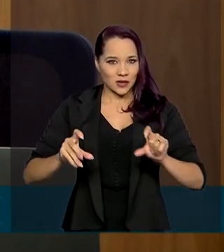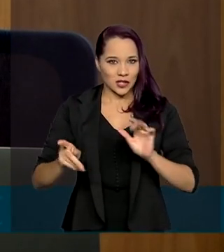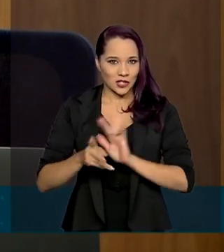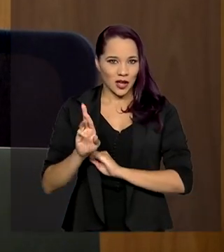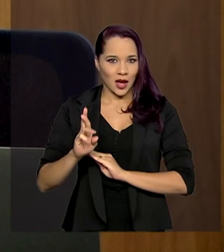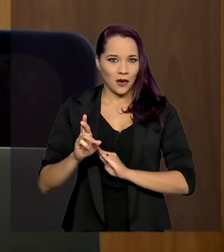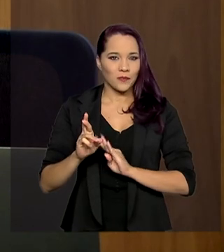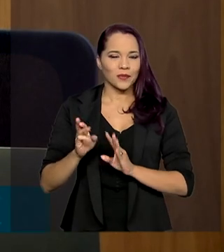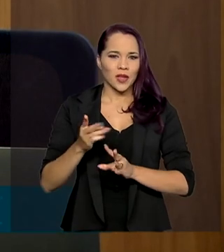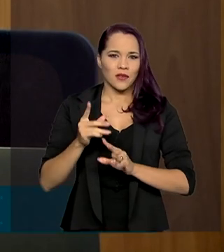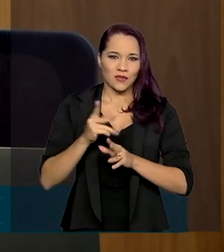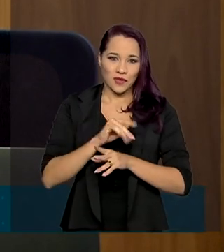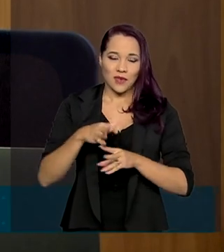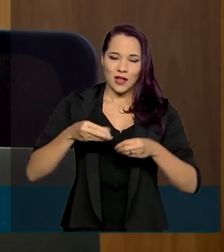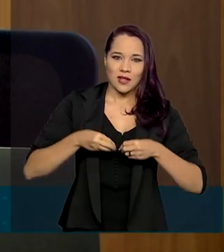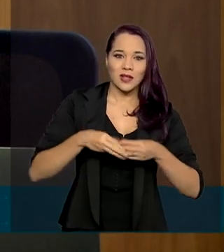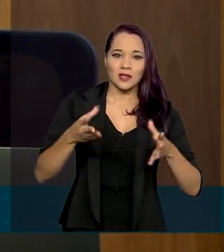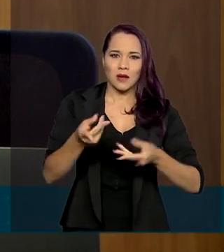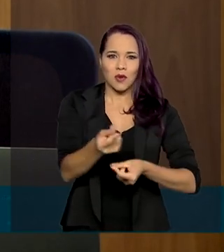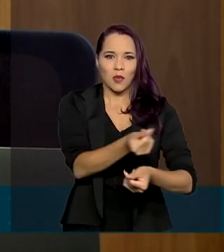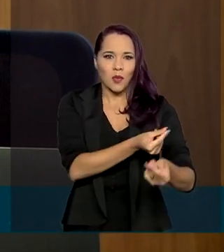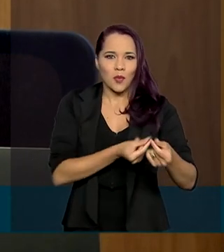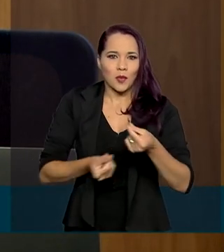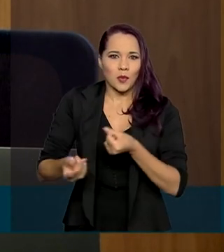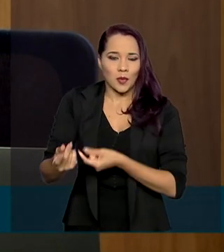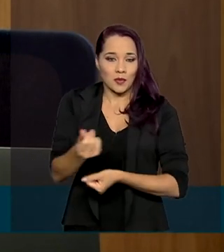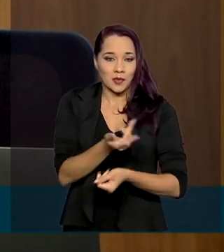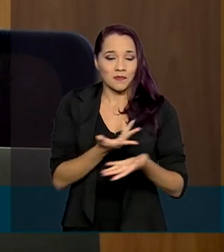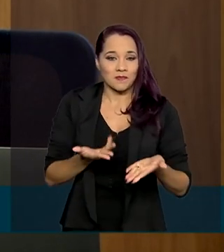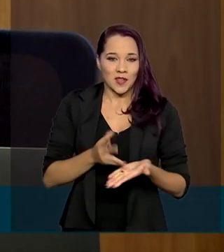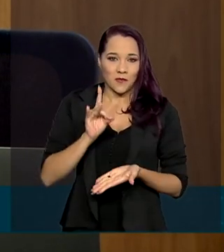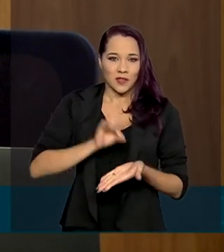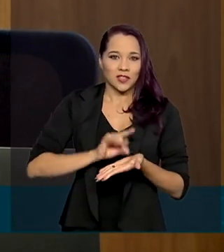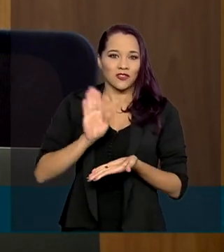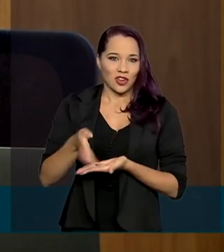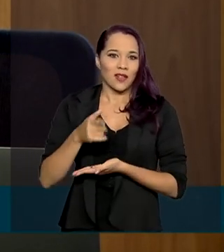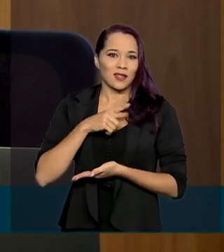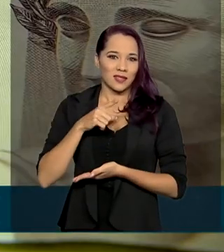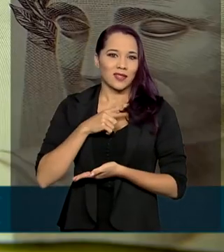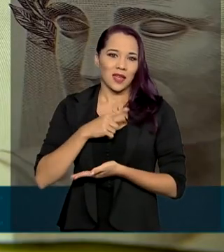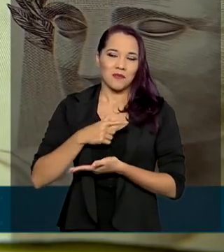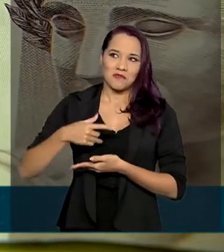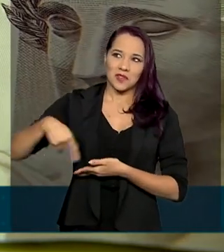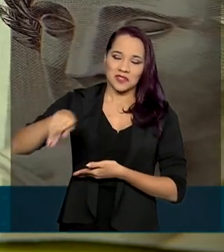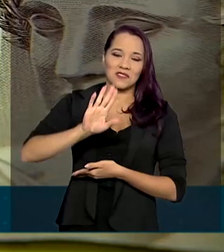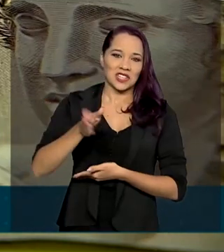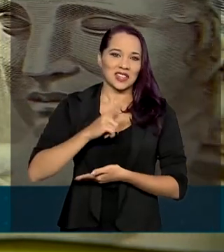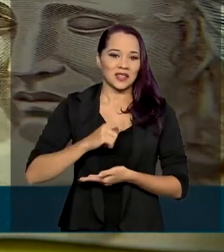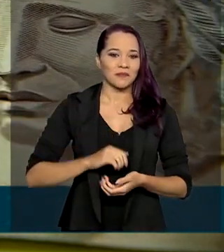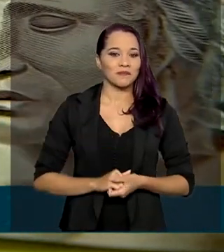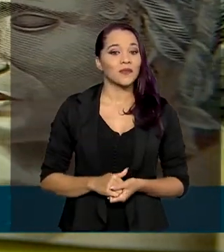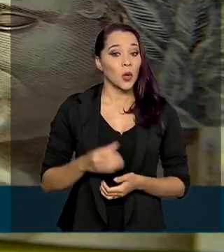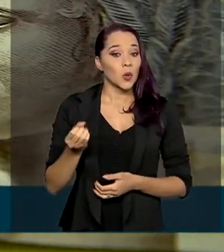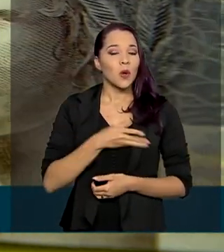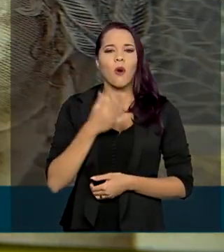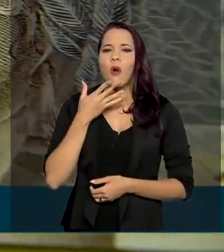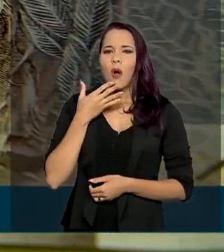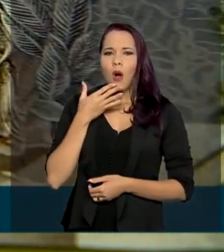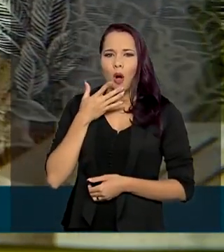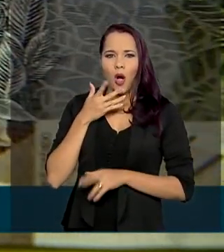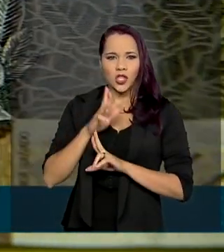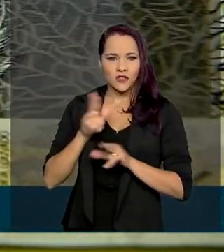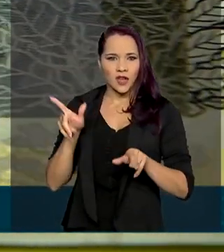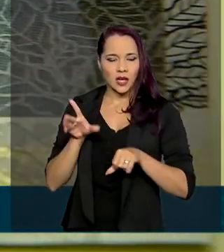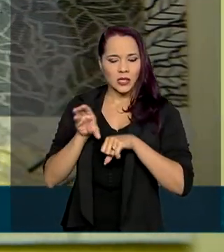o meio circulante nacional e oficialmente já circula por aí. A nova nota tem uma cor diferente,